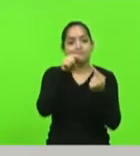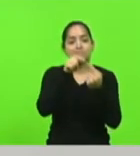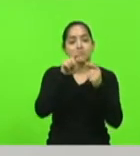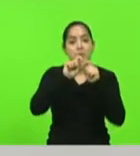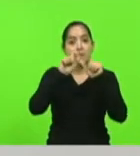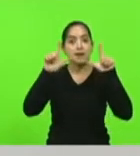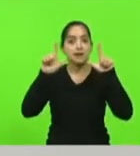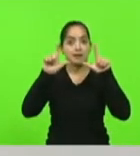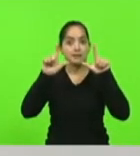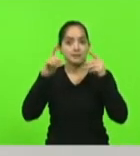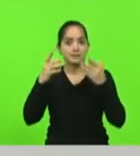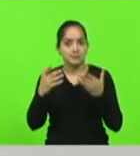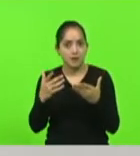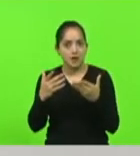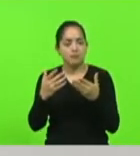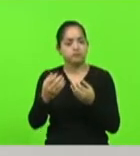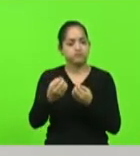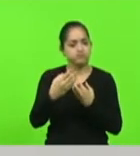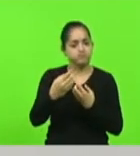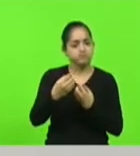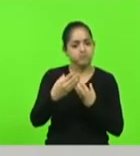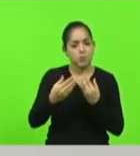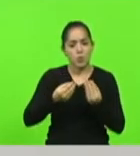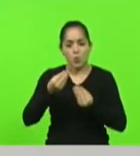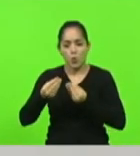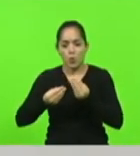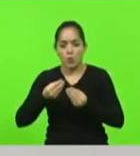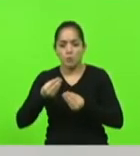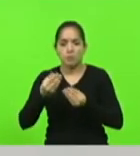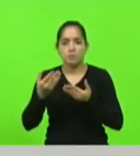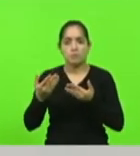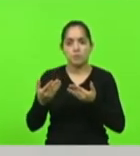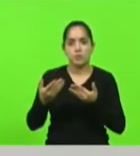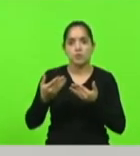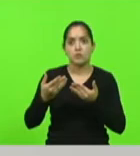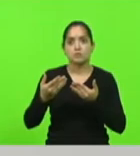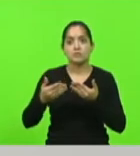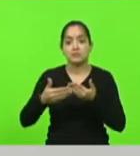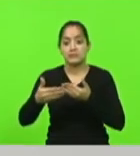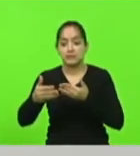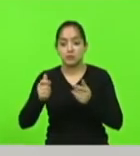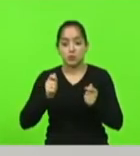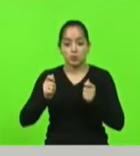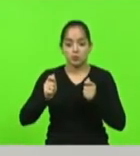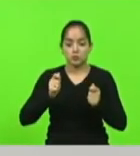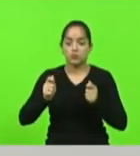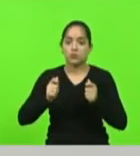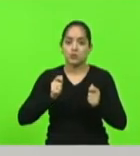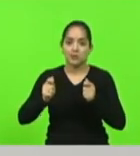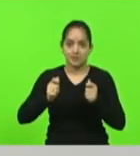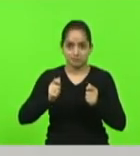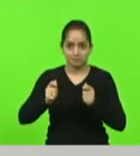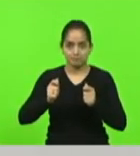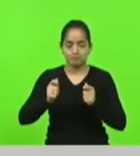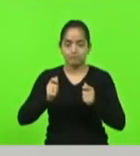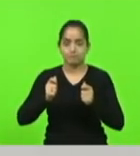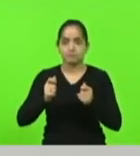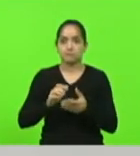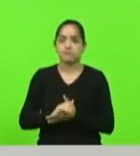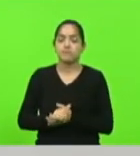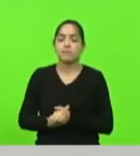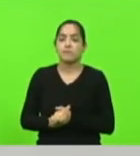e nos dar alguns caminhos do que nós vamos ter que fazer para conter um pouco todas essas alterações que tem por